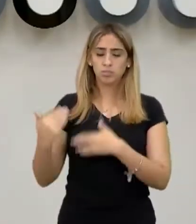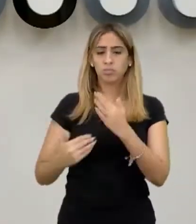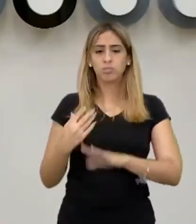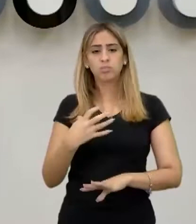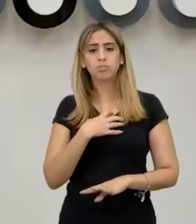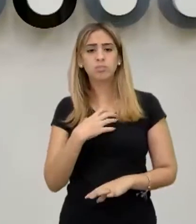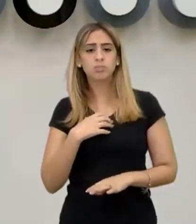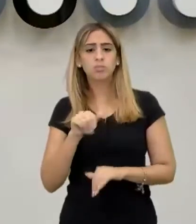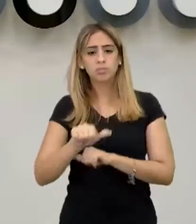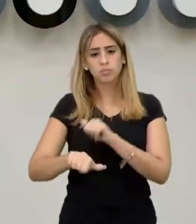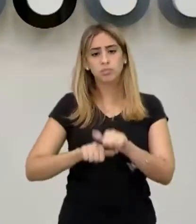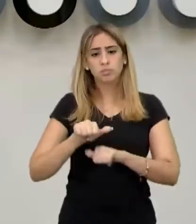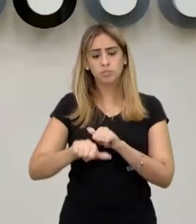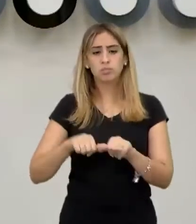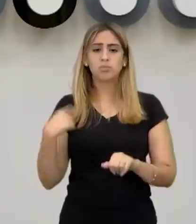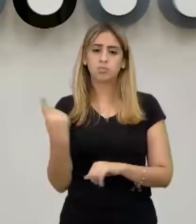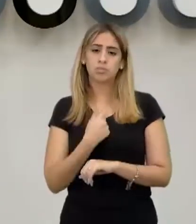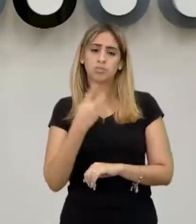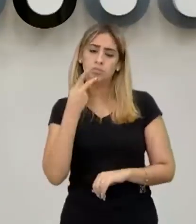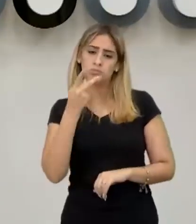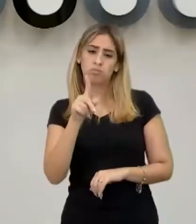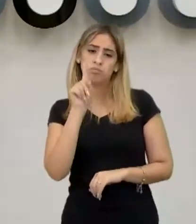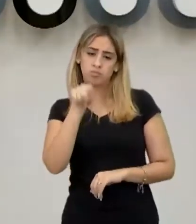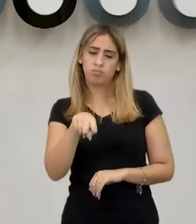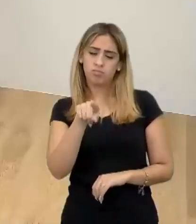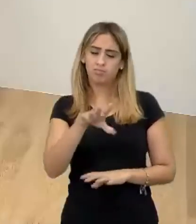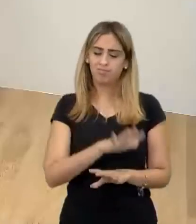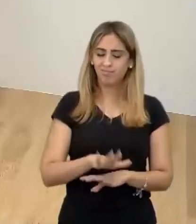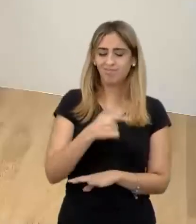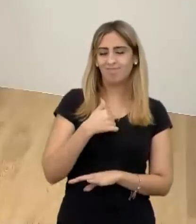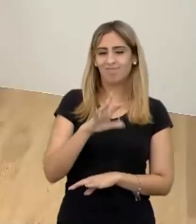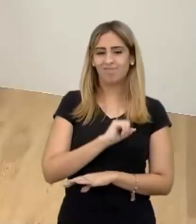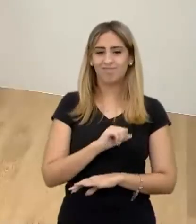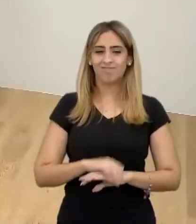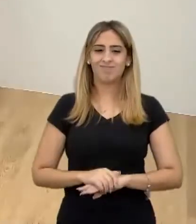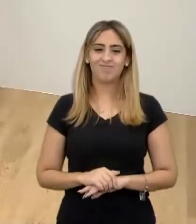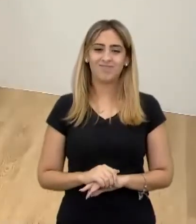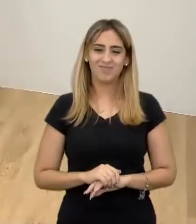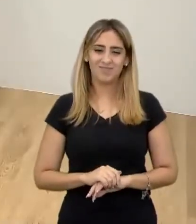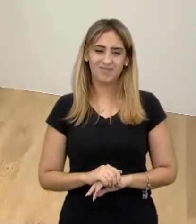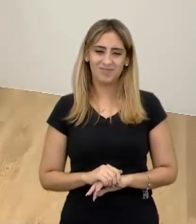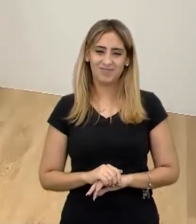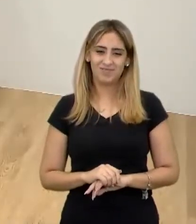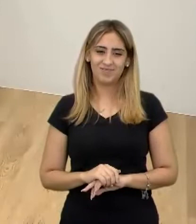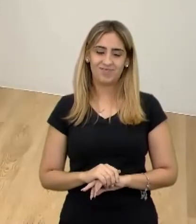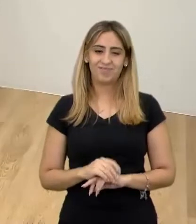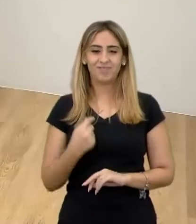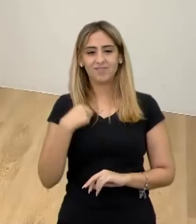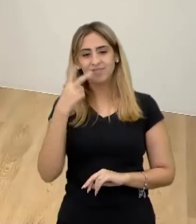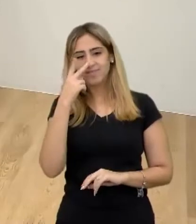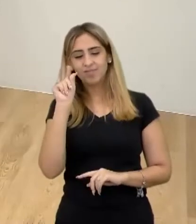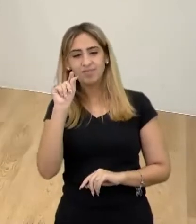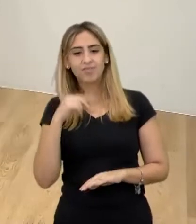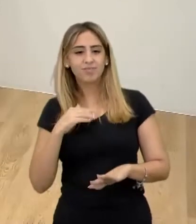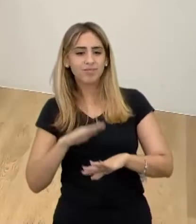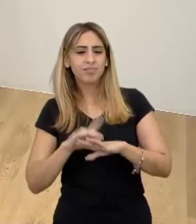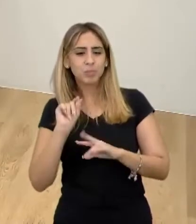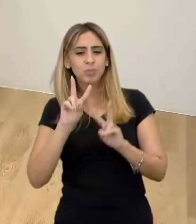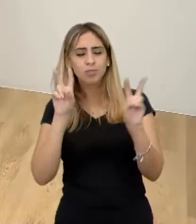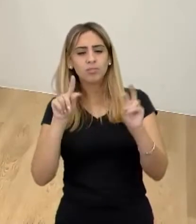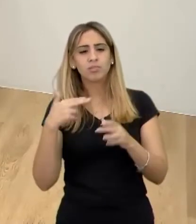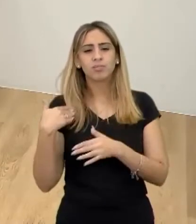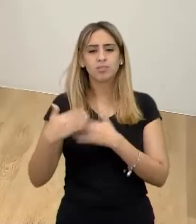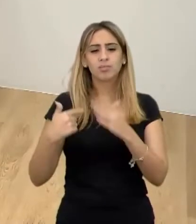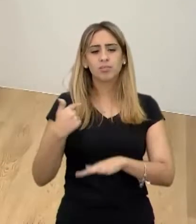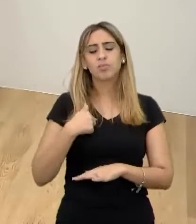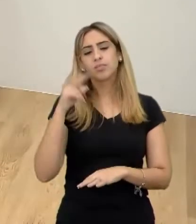sujeito, transforma, que eu disse, é essa área. Que lindo! Eu acho que eu passo um pouco por isso também, assim, a